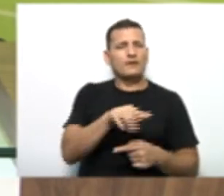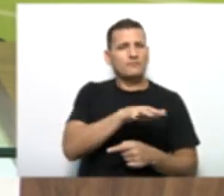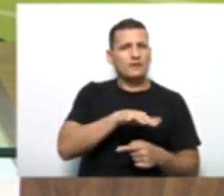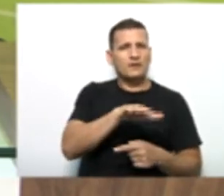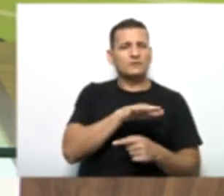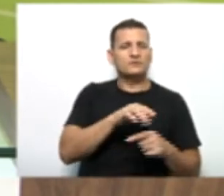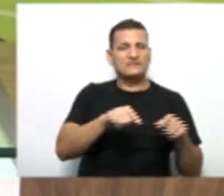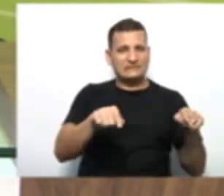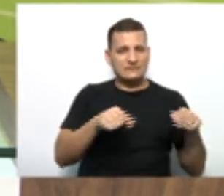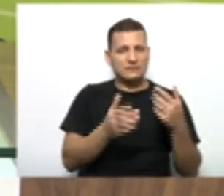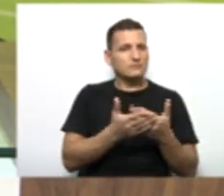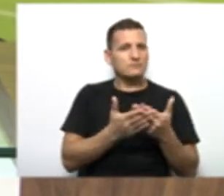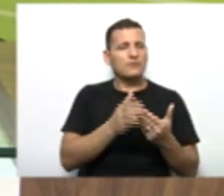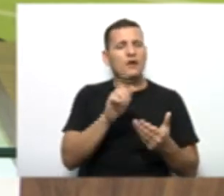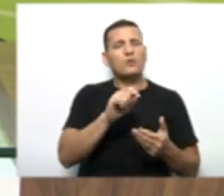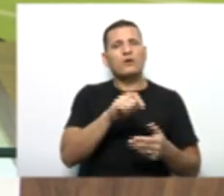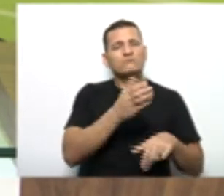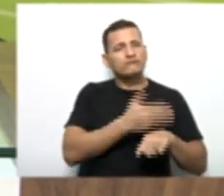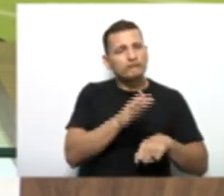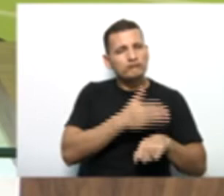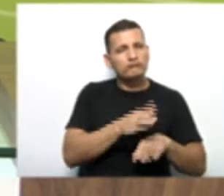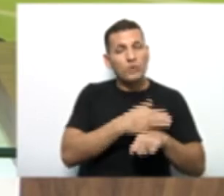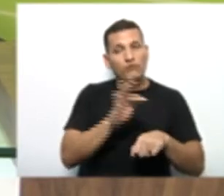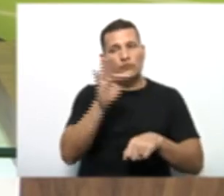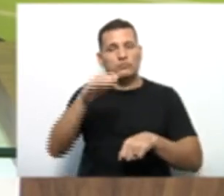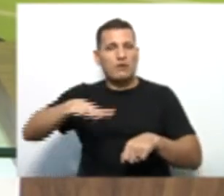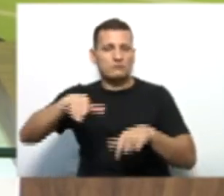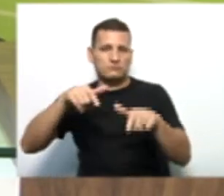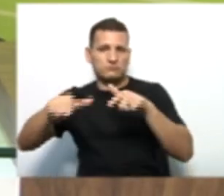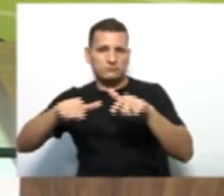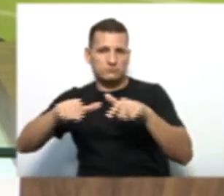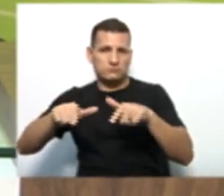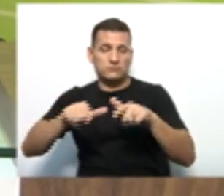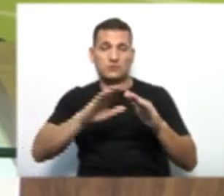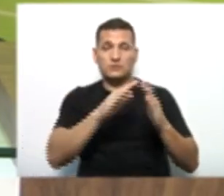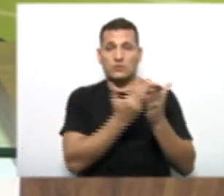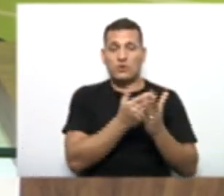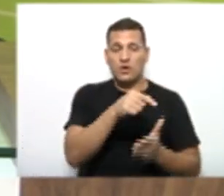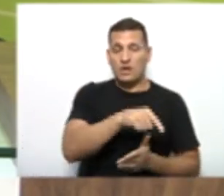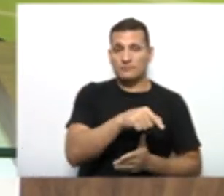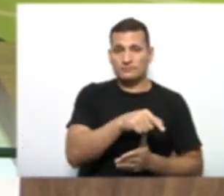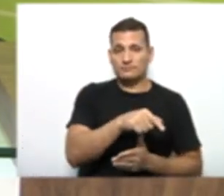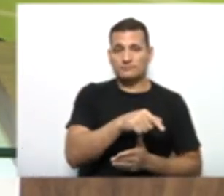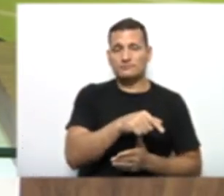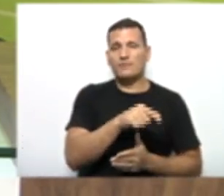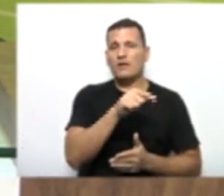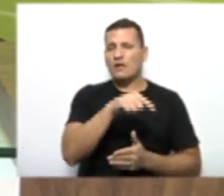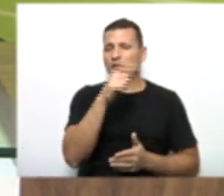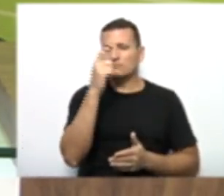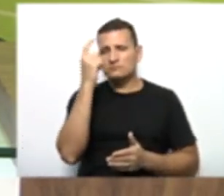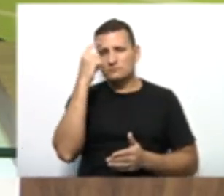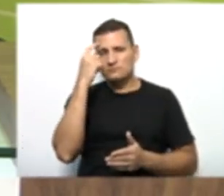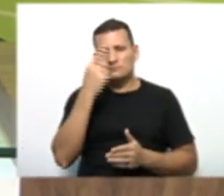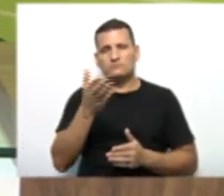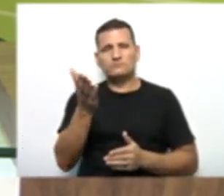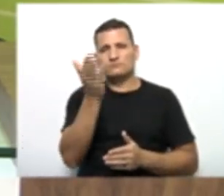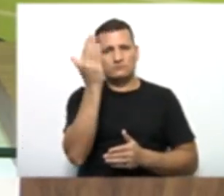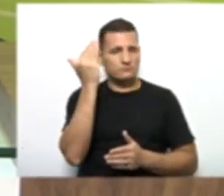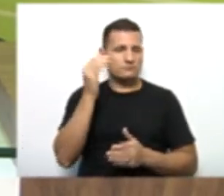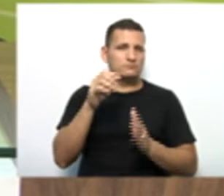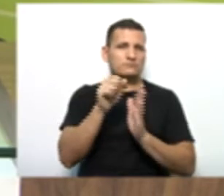é uma preparação para o mundo do trabalho. A escola ela foi construída e ela foi pensada no século